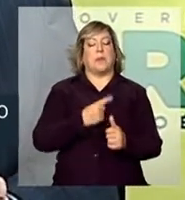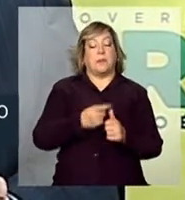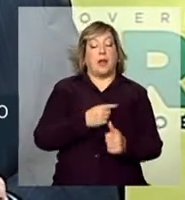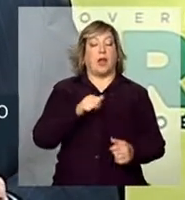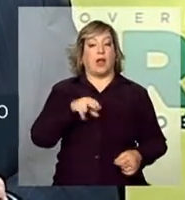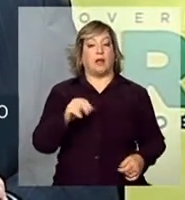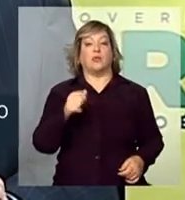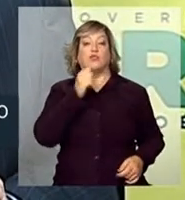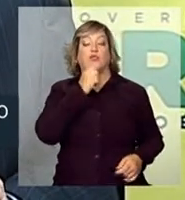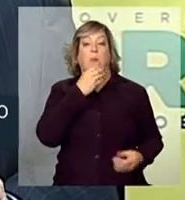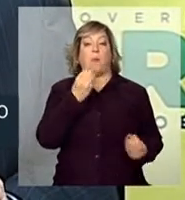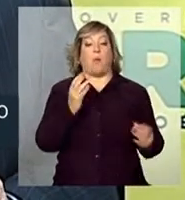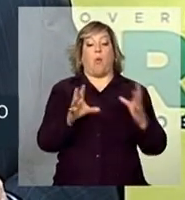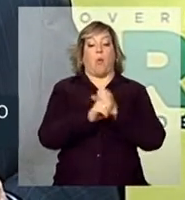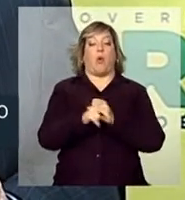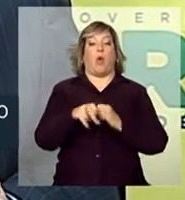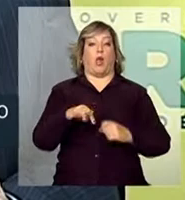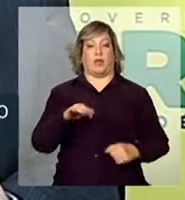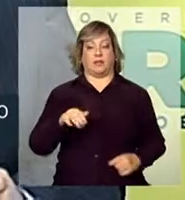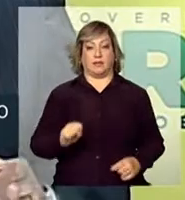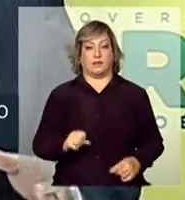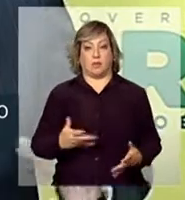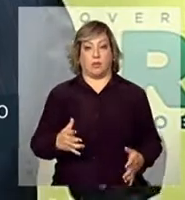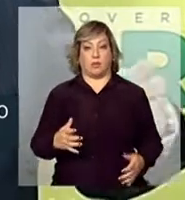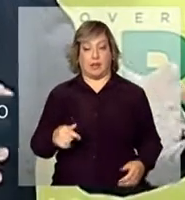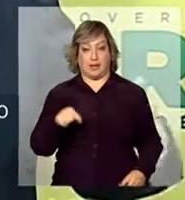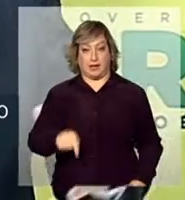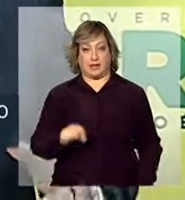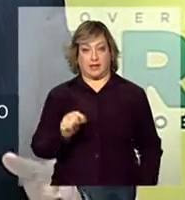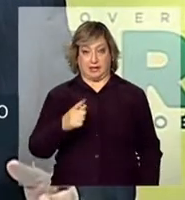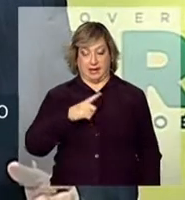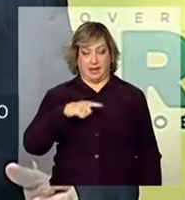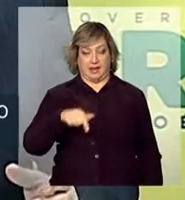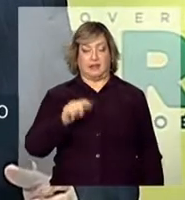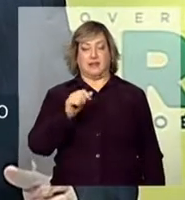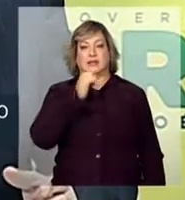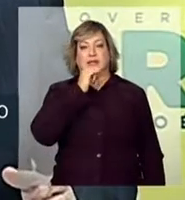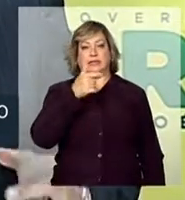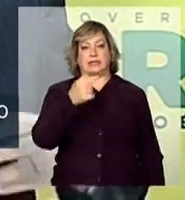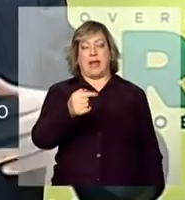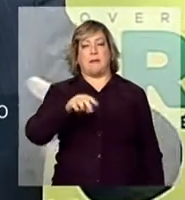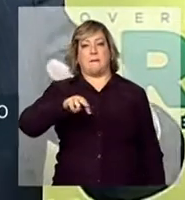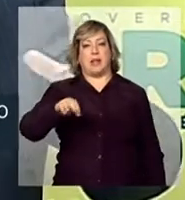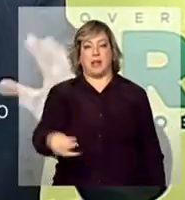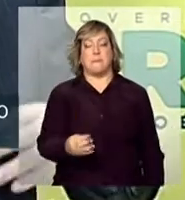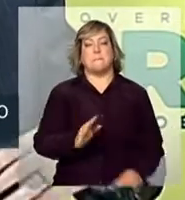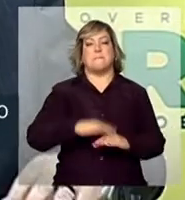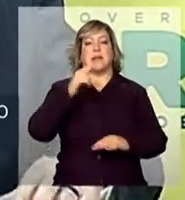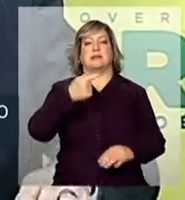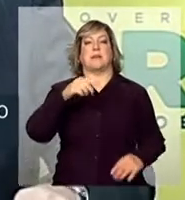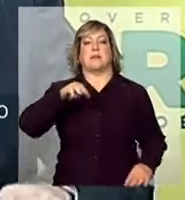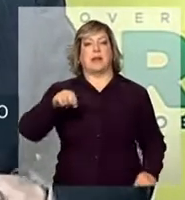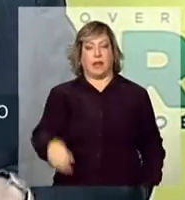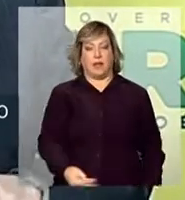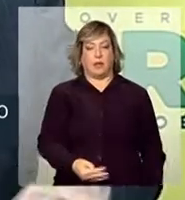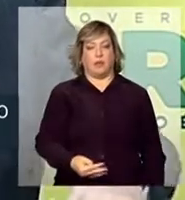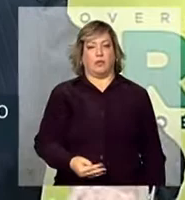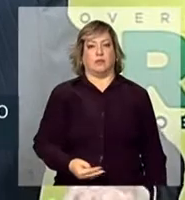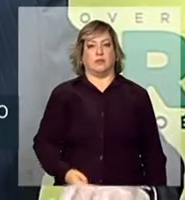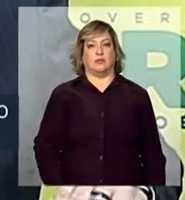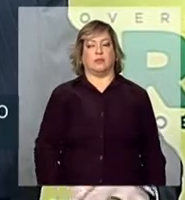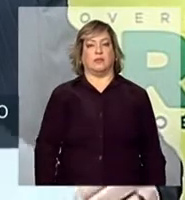eu não posso ter dois critérios Sem Fronteira nós temos aqui sete milhões e mais de sete milhões sete